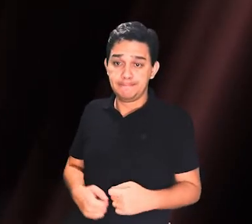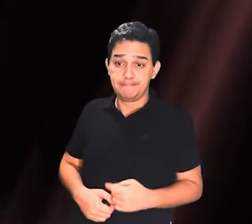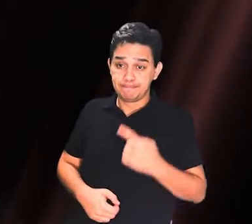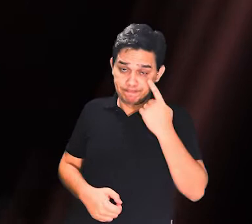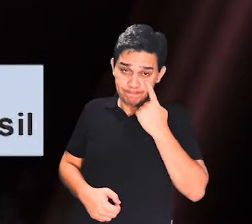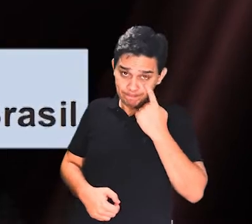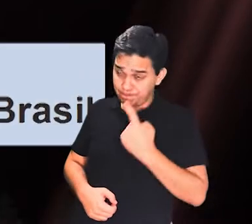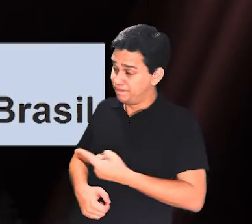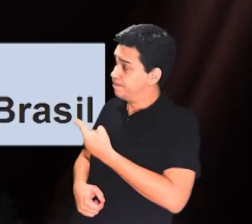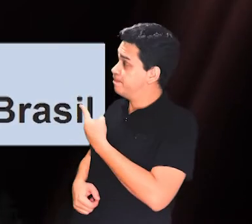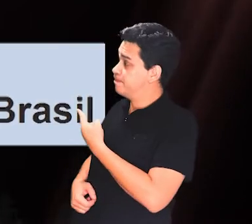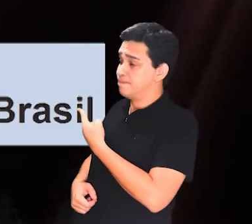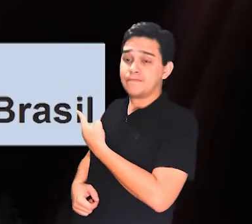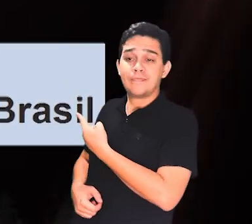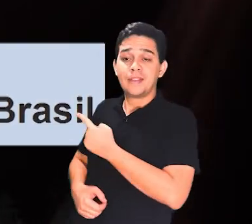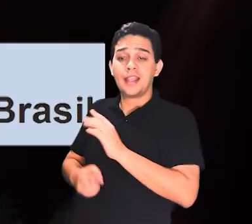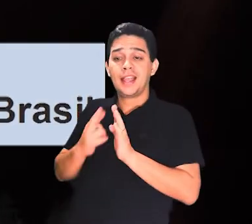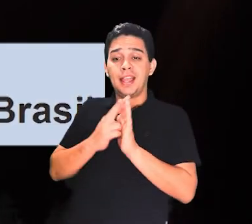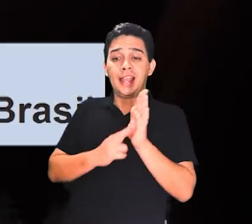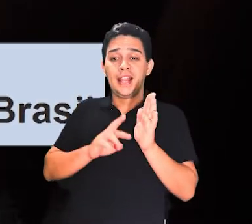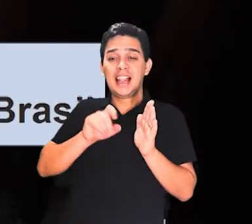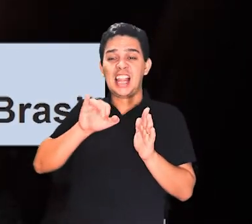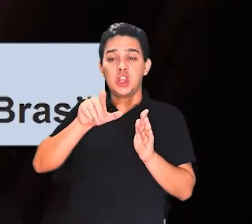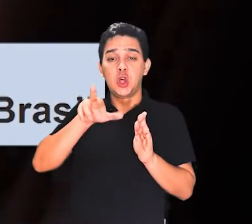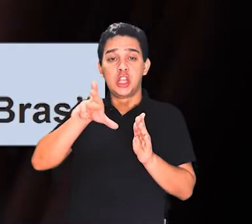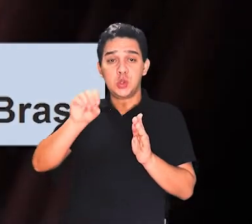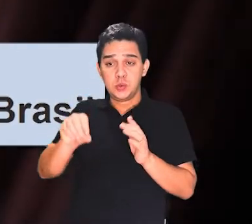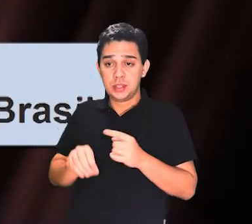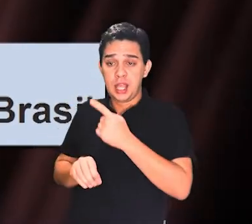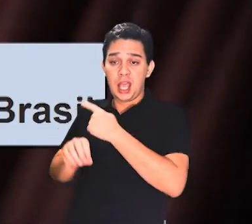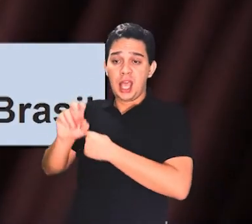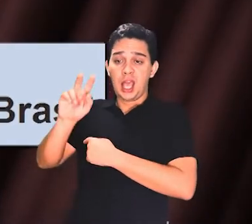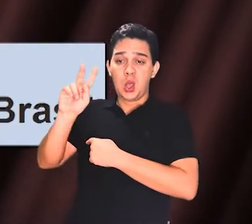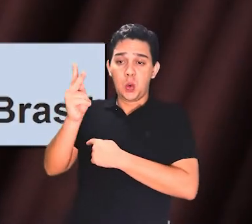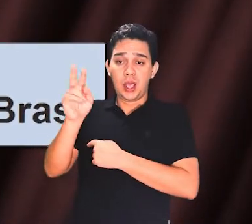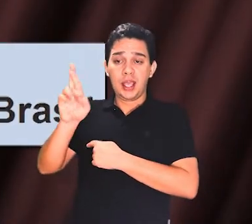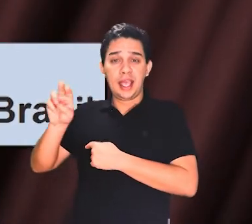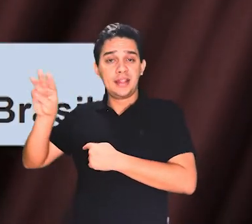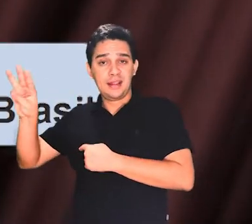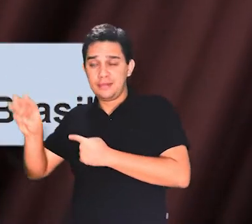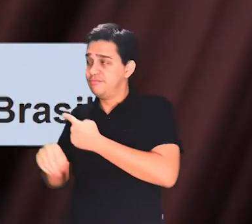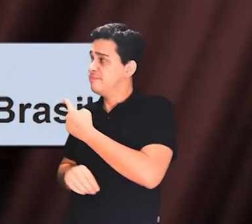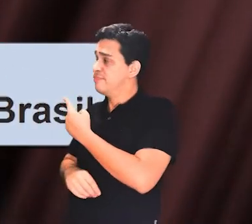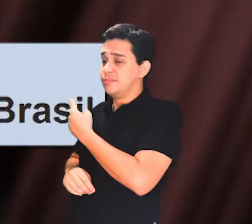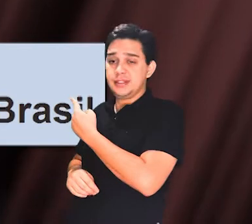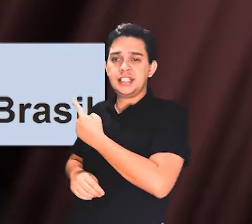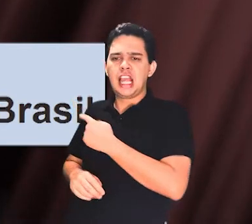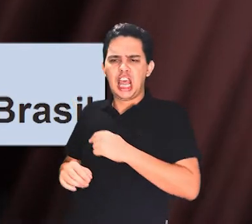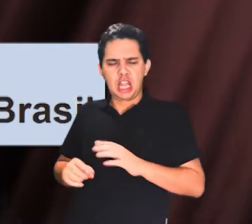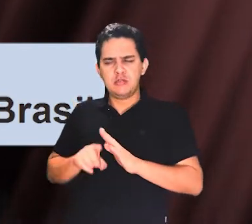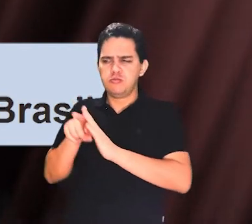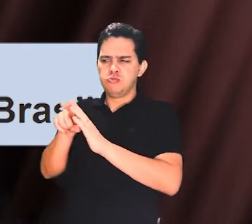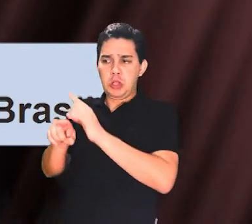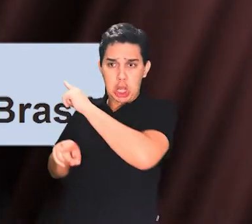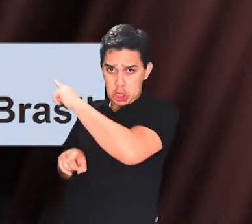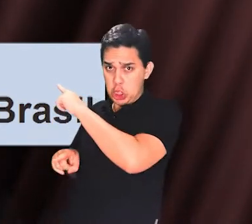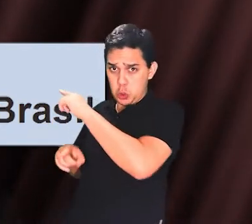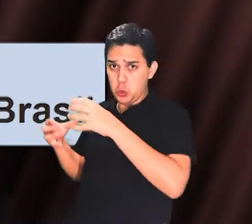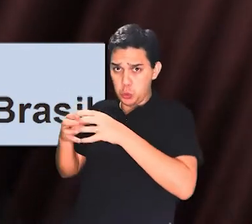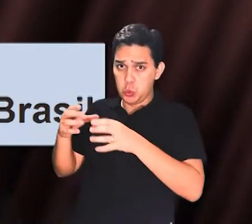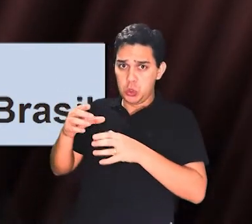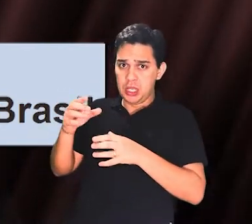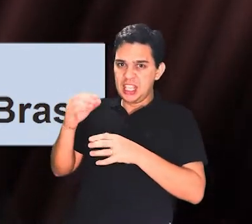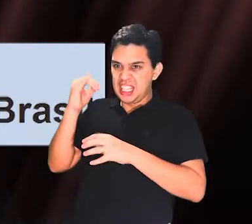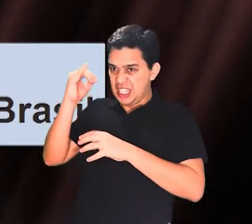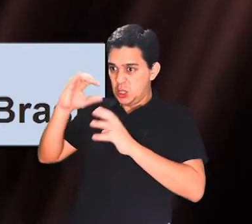data, acho que de 2019, e que fala justamente, chama atenção para essas instituições nesse modelo no Brasil, que